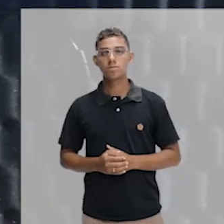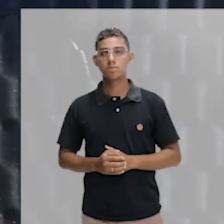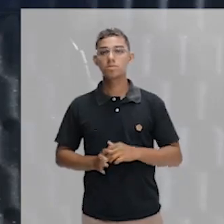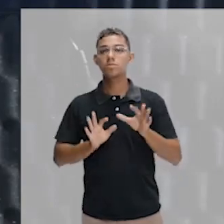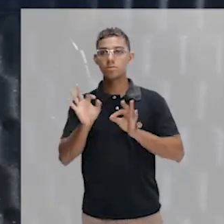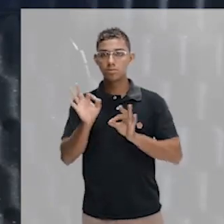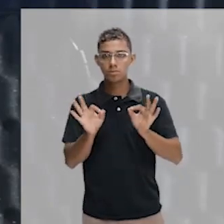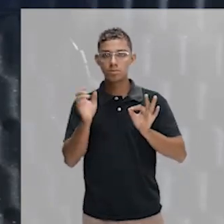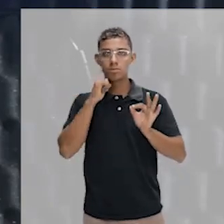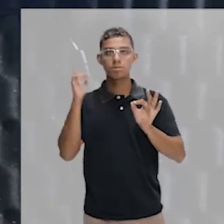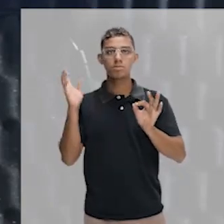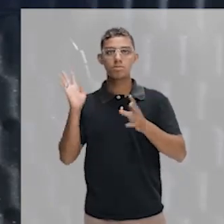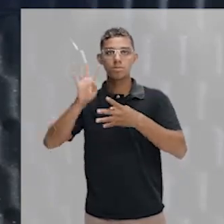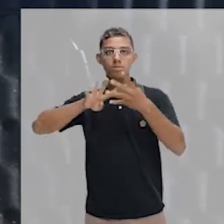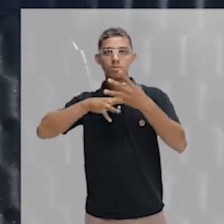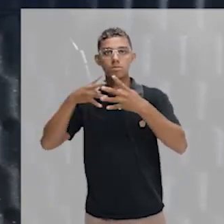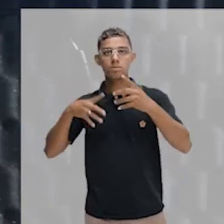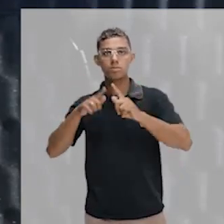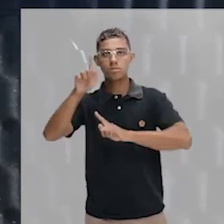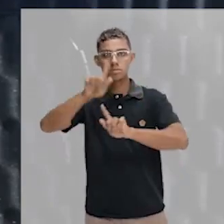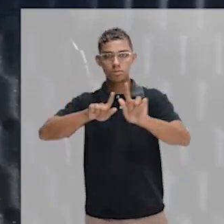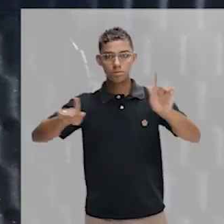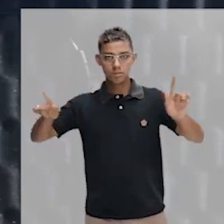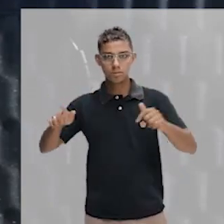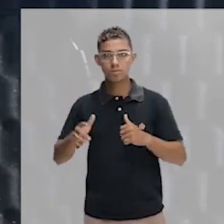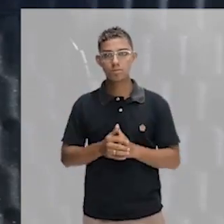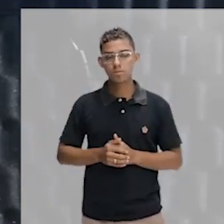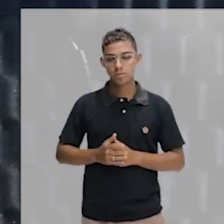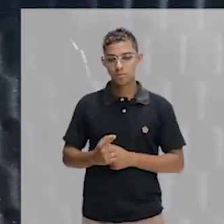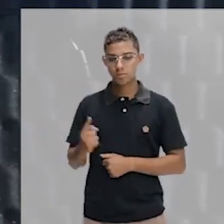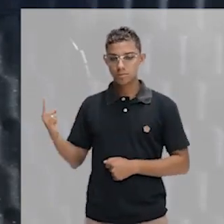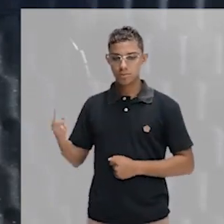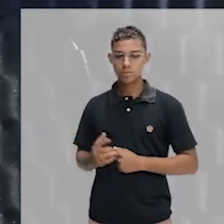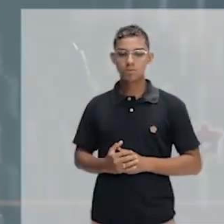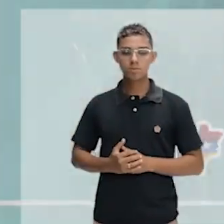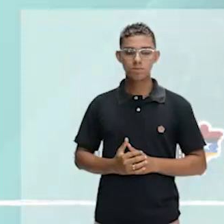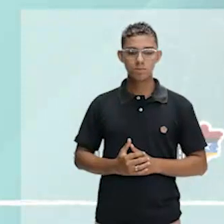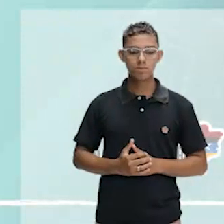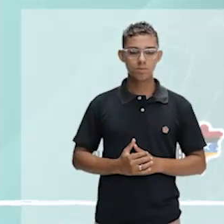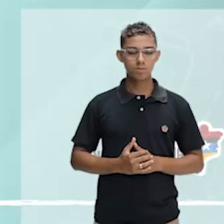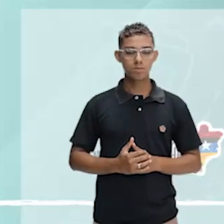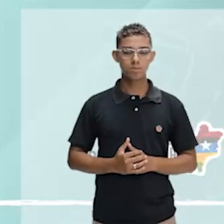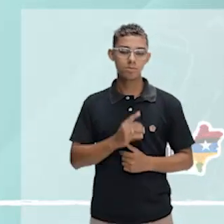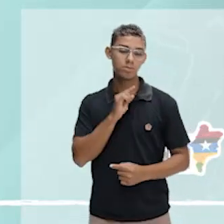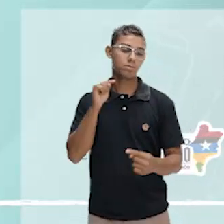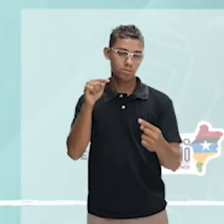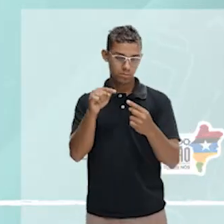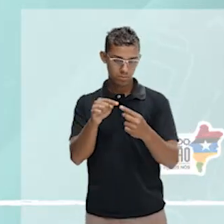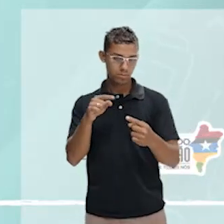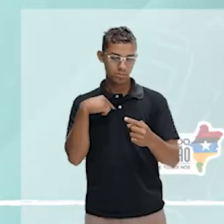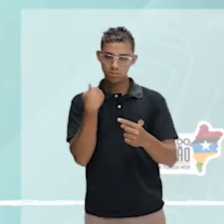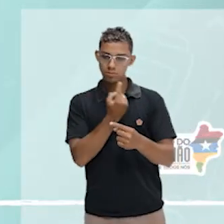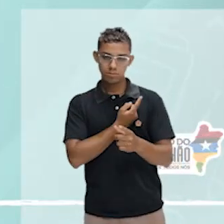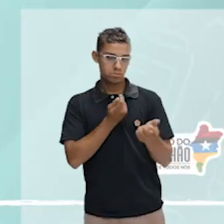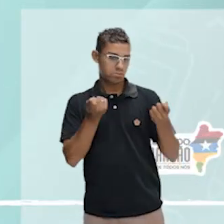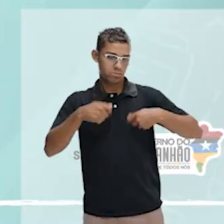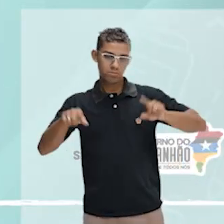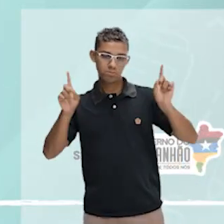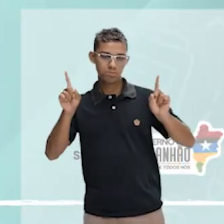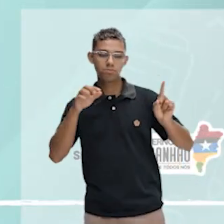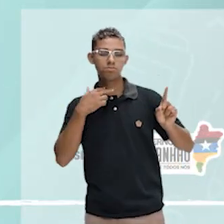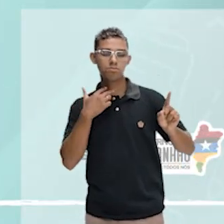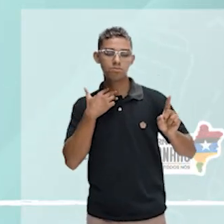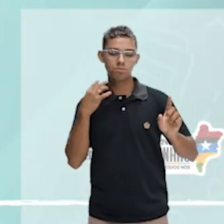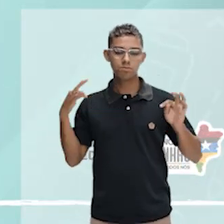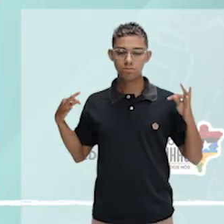ordenados que nós vamos colocar lá no nosso plano cartesiano Olha só eles postos aí obviamente eu não tenho como colocar